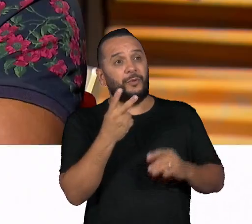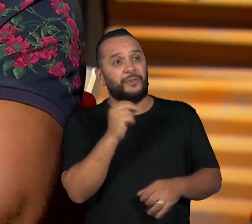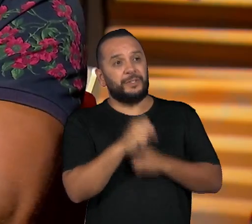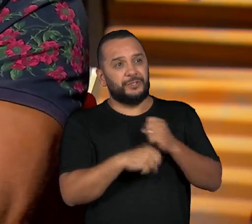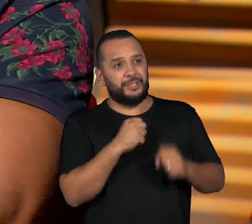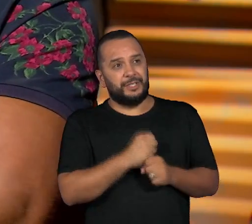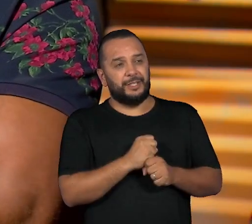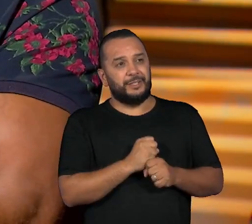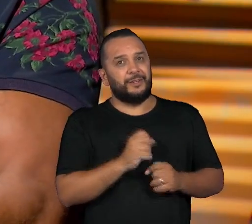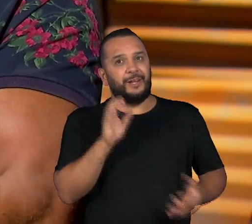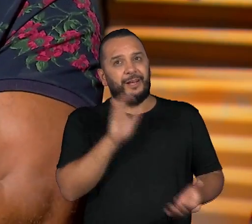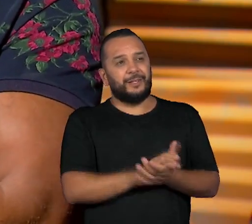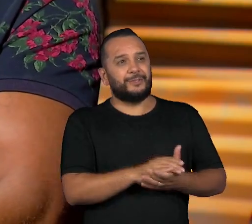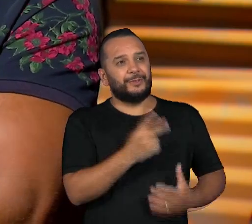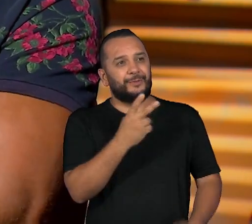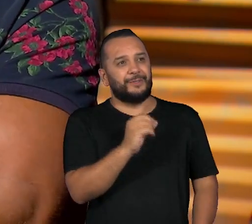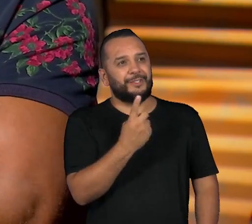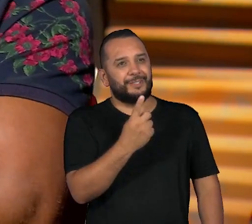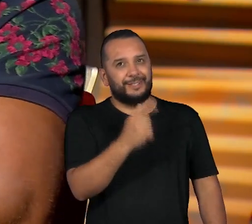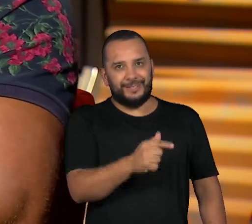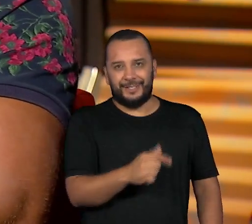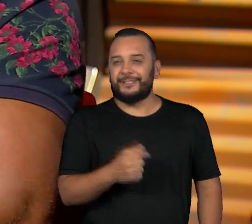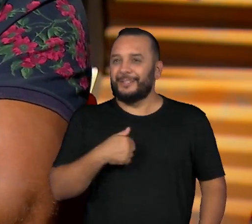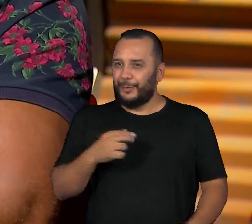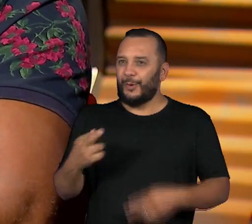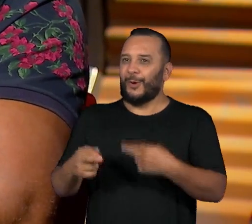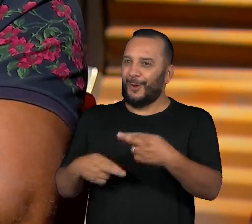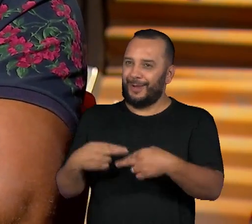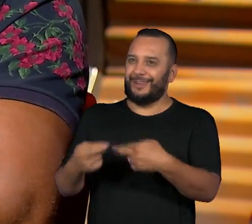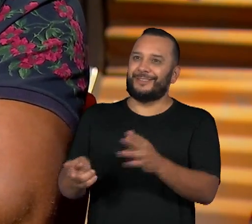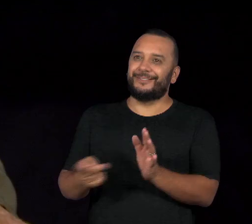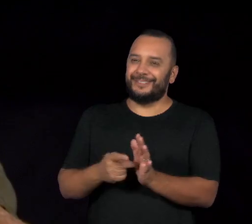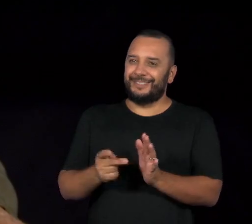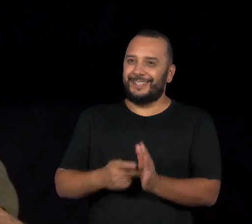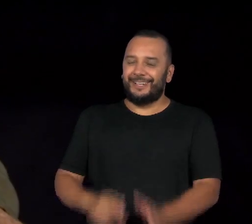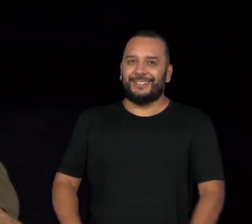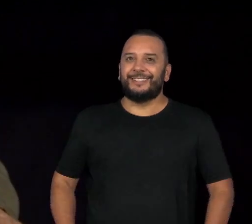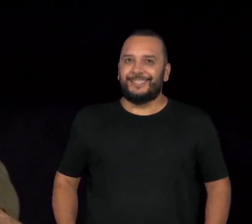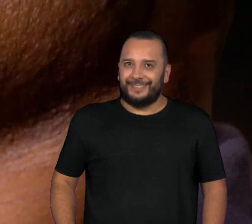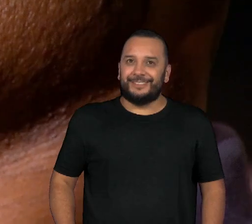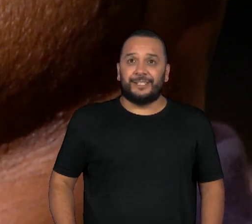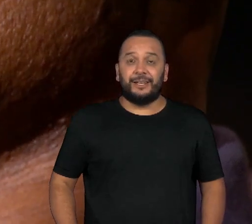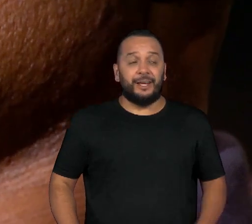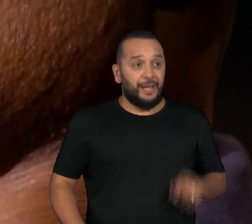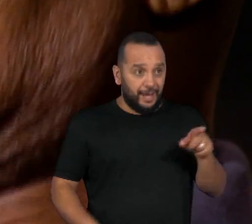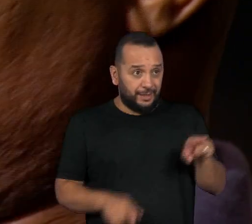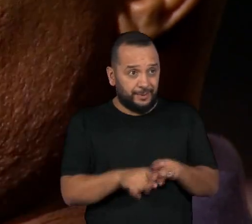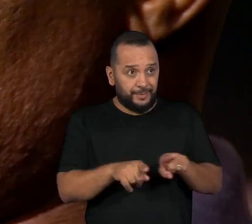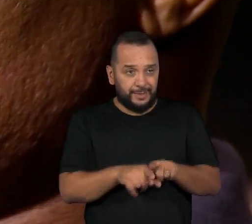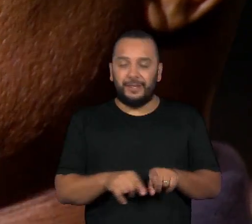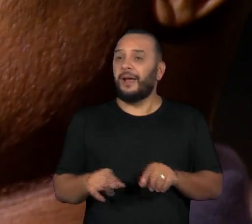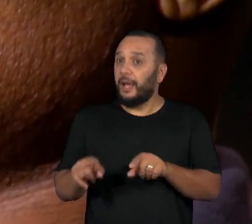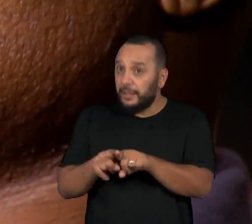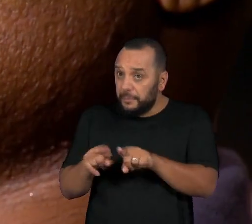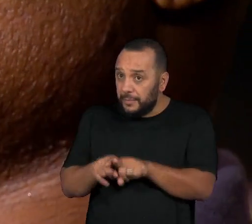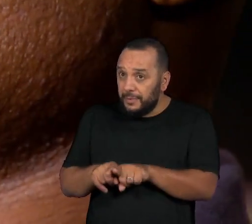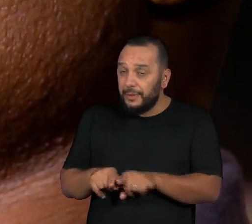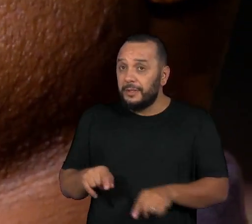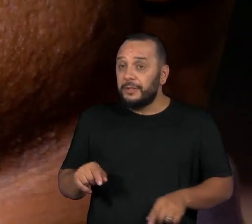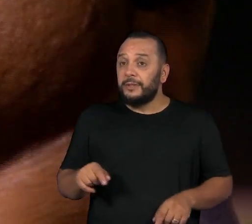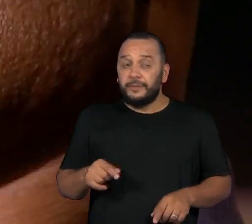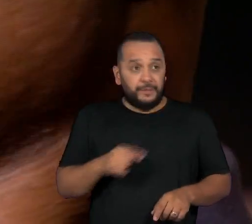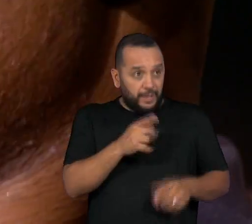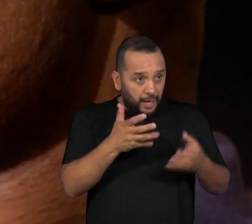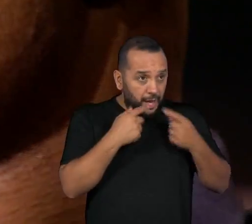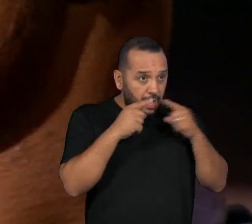ela em 2017. Eu ainda enrolo. Ainda enrolo. Olha a carinha. Mas ela também. E ela também? Ela também. Quer fazer alguma